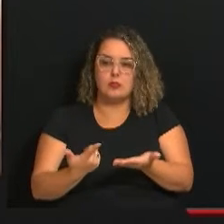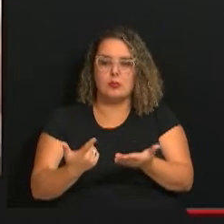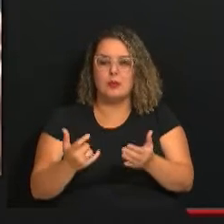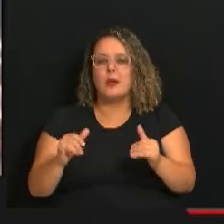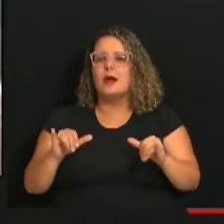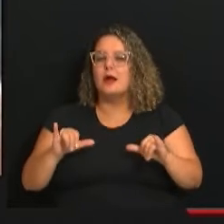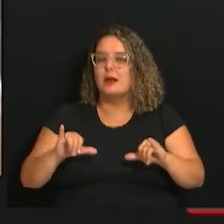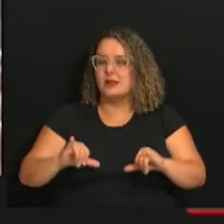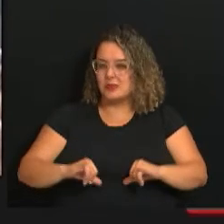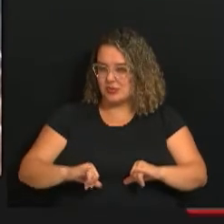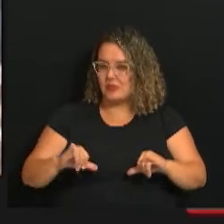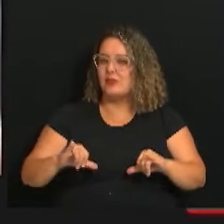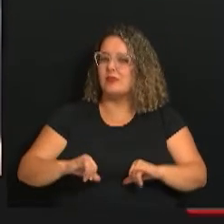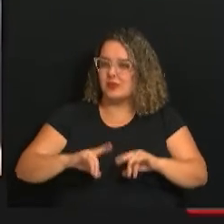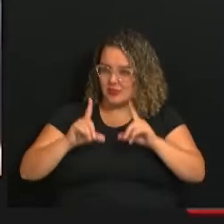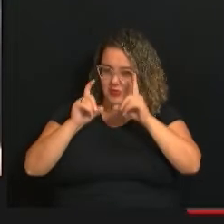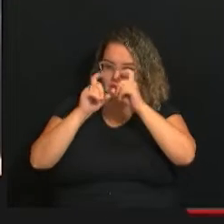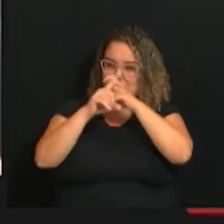está muito bom,